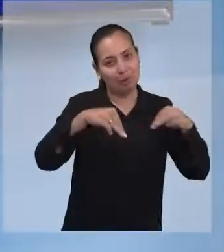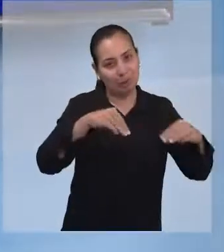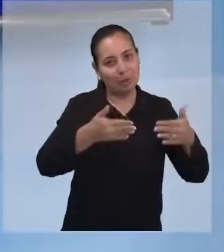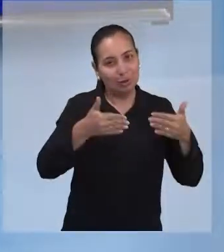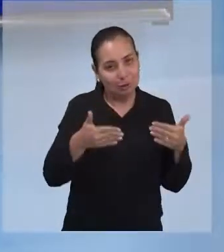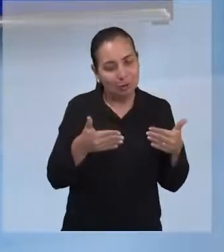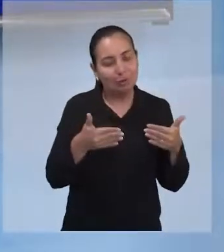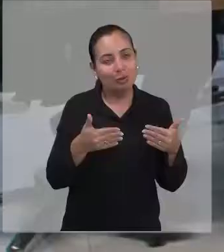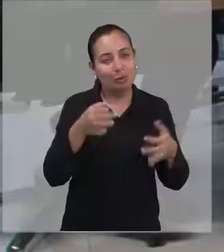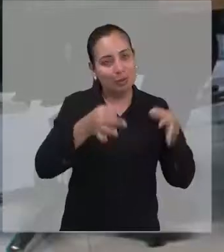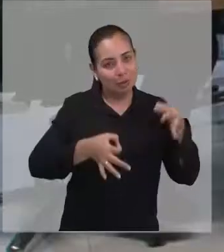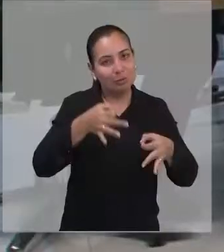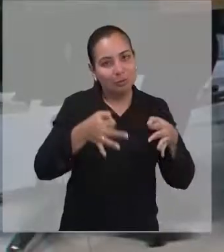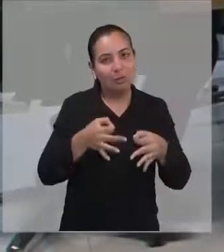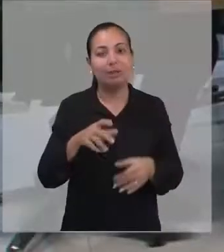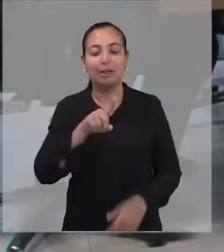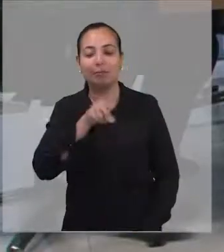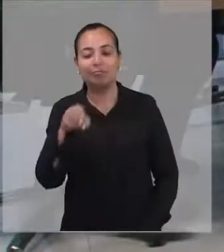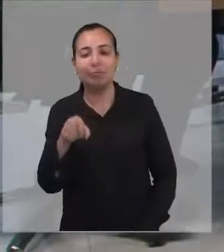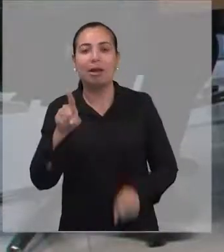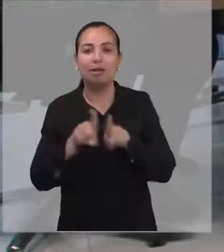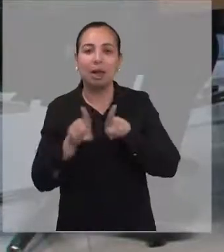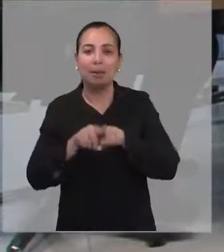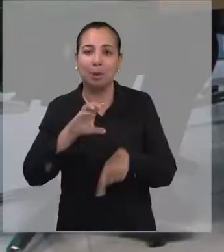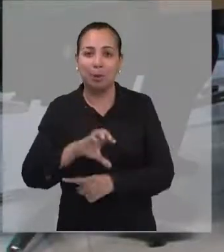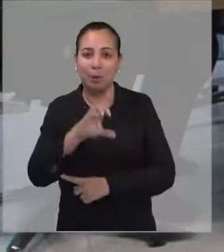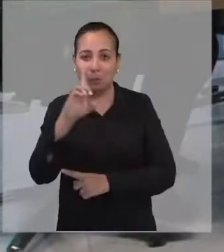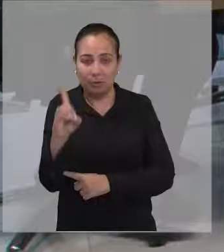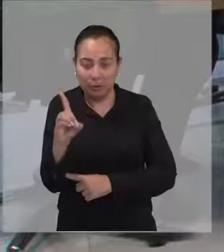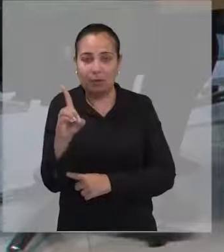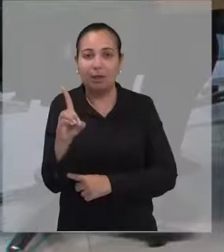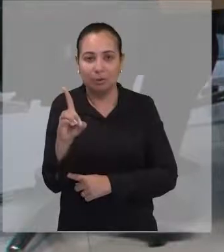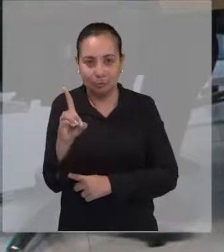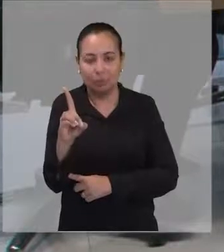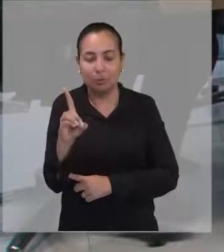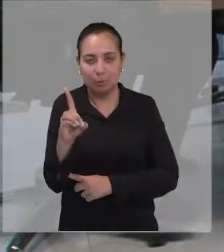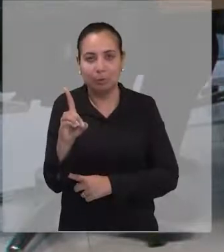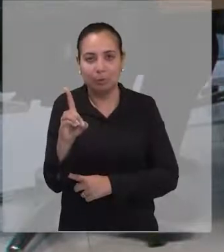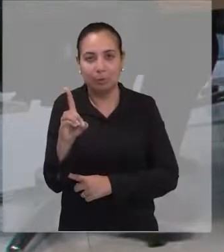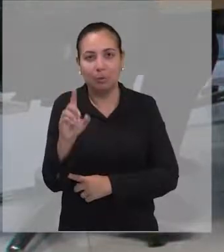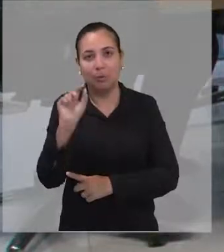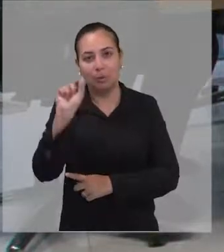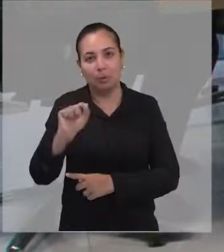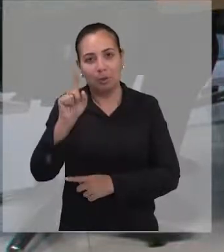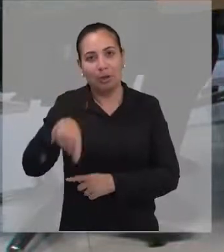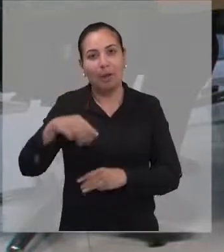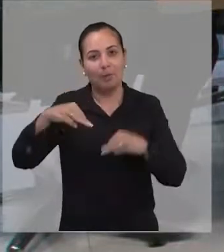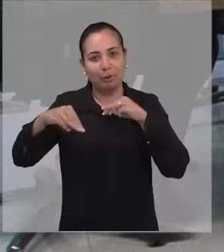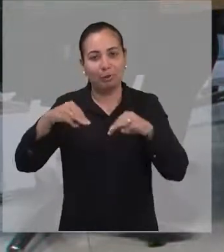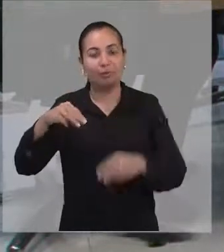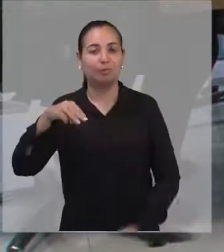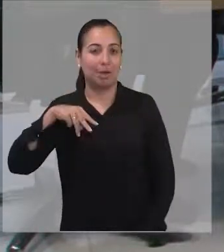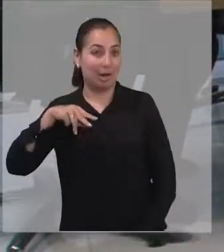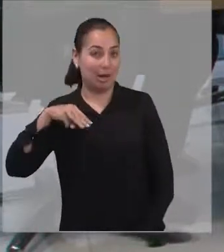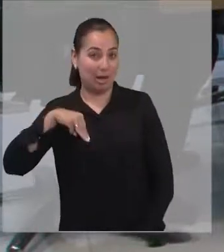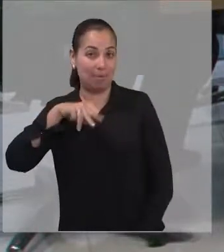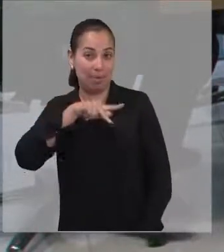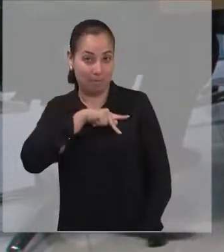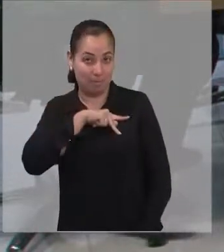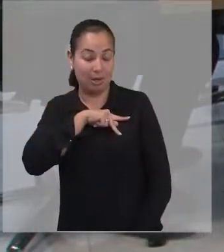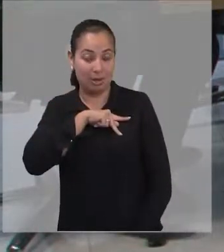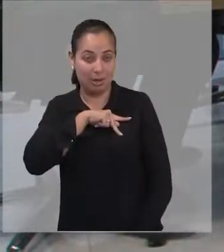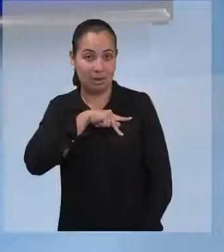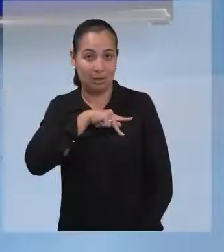da Justiça, e o coordenador da operação do lado do Ministério Público,